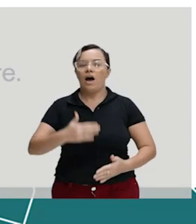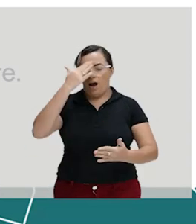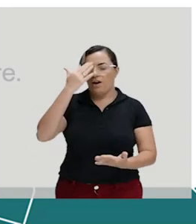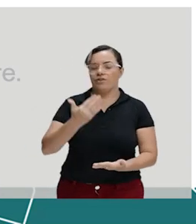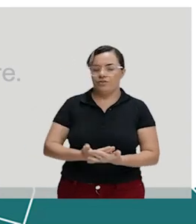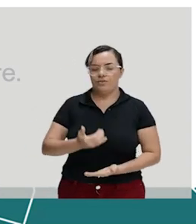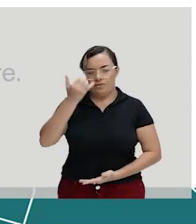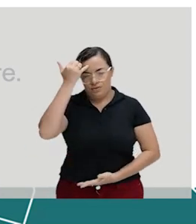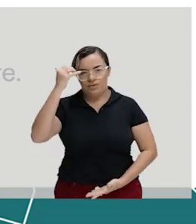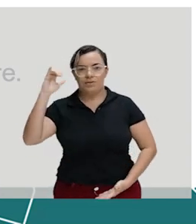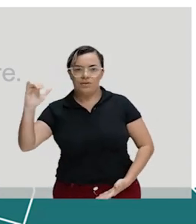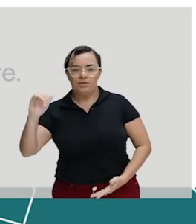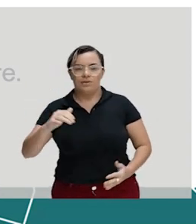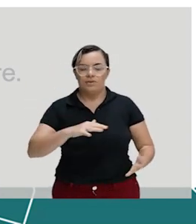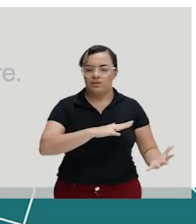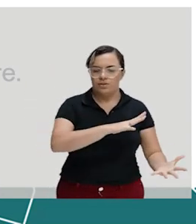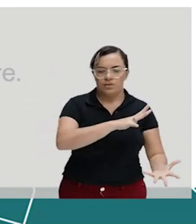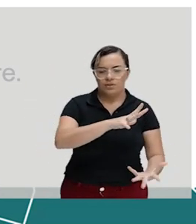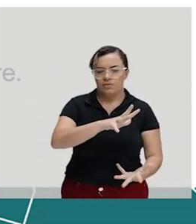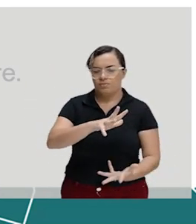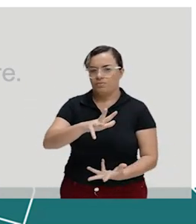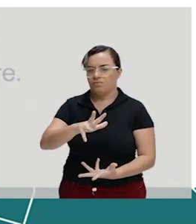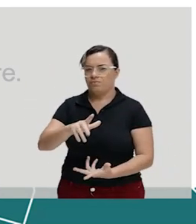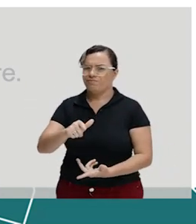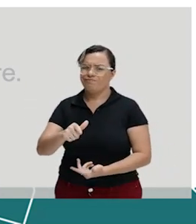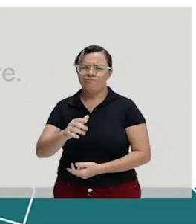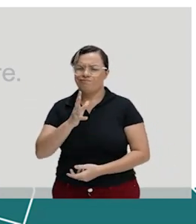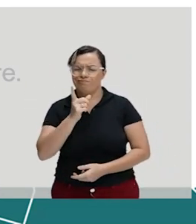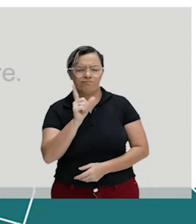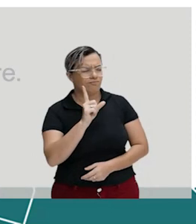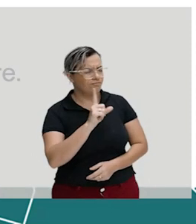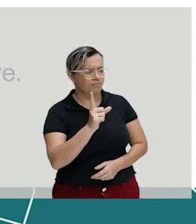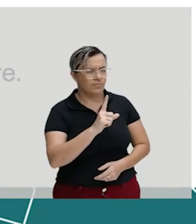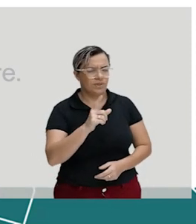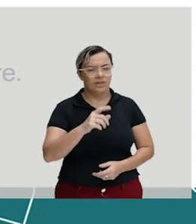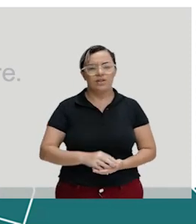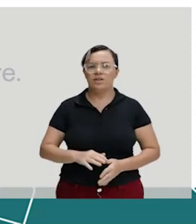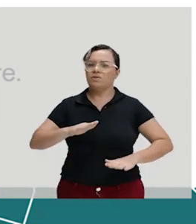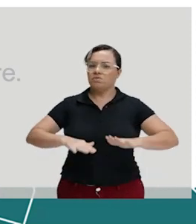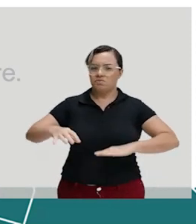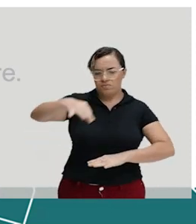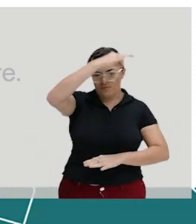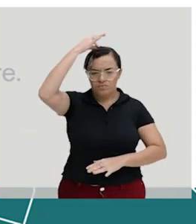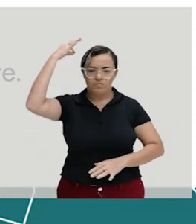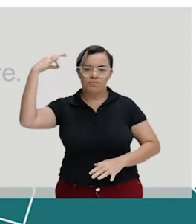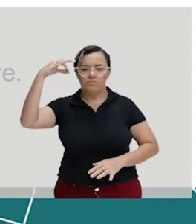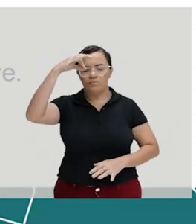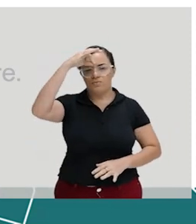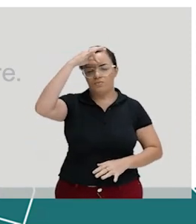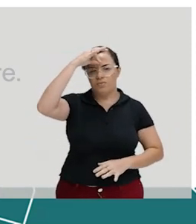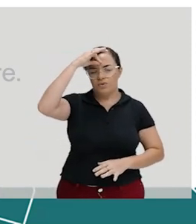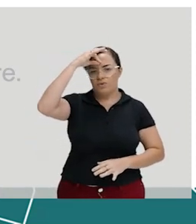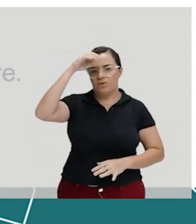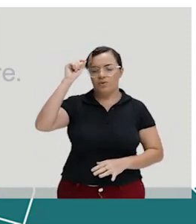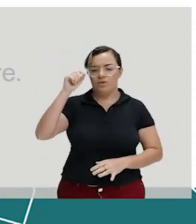existe este mundo natural não demora não resiste depende do espiritual tudo muito tudo do